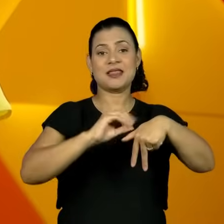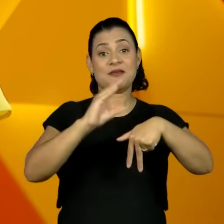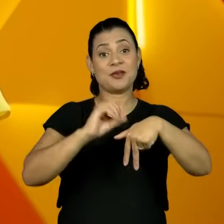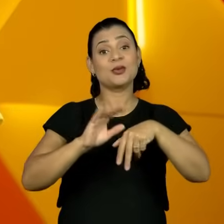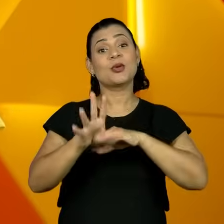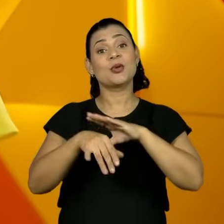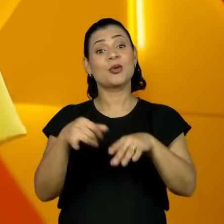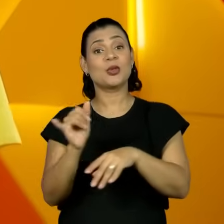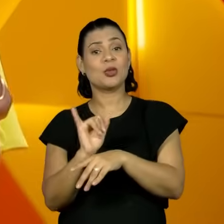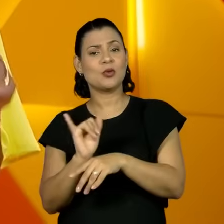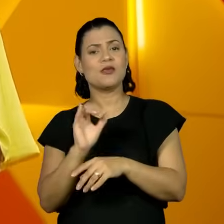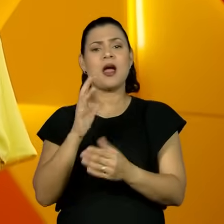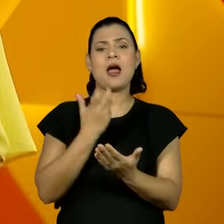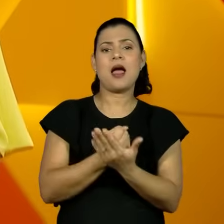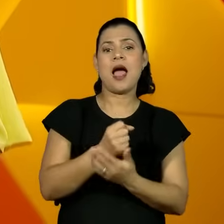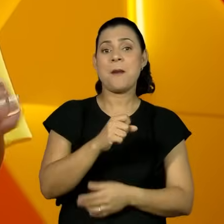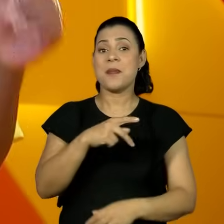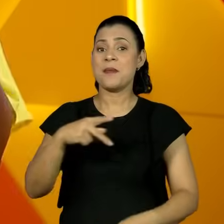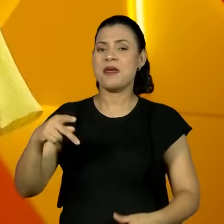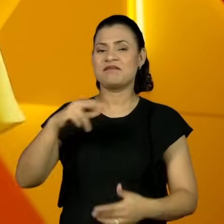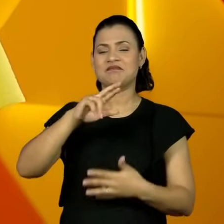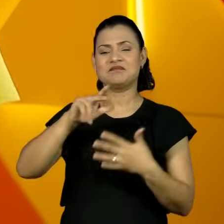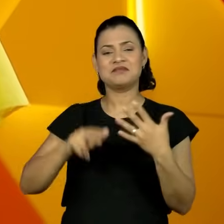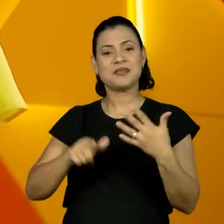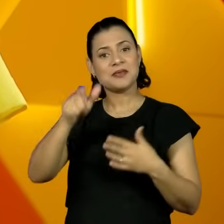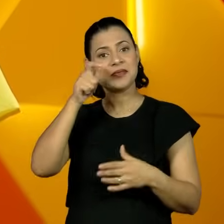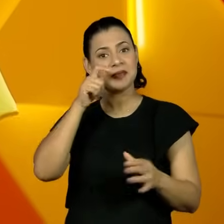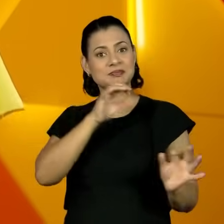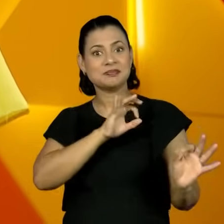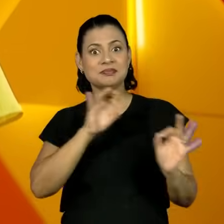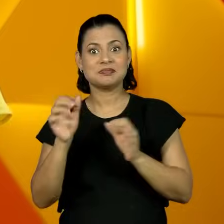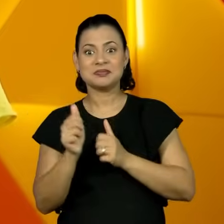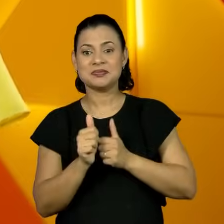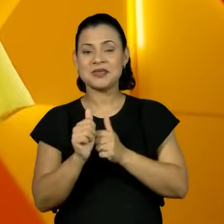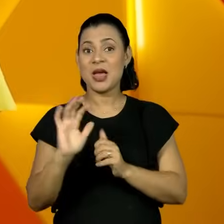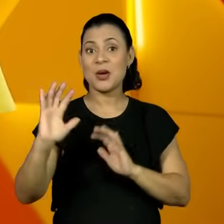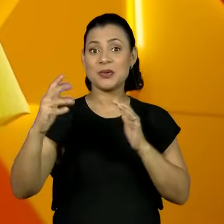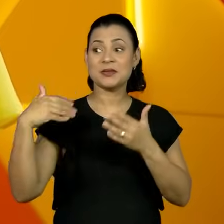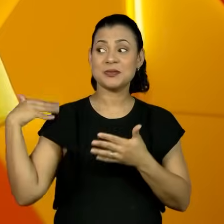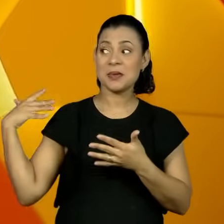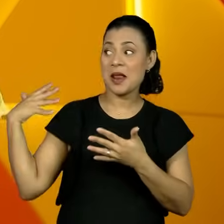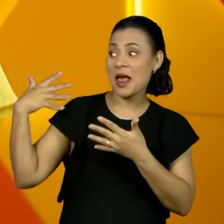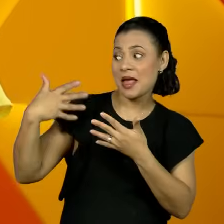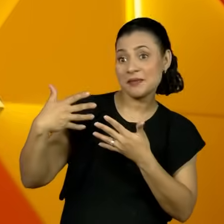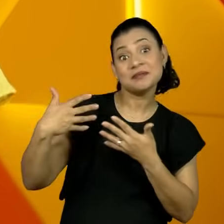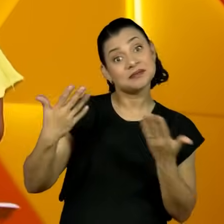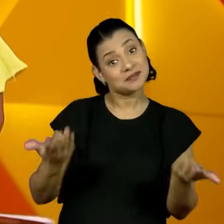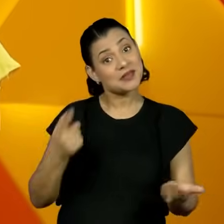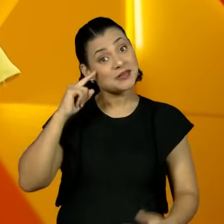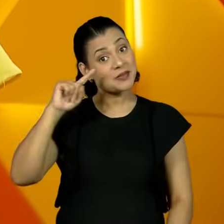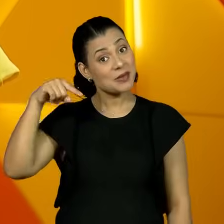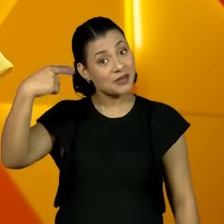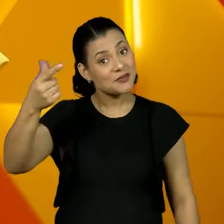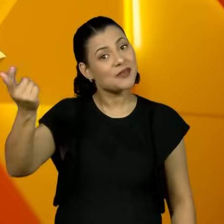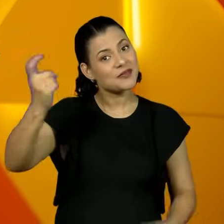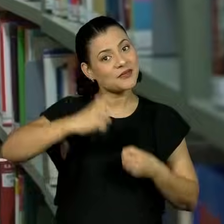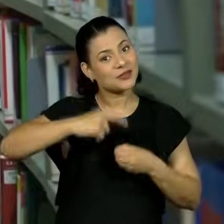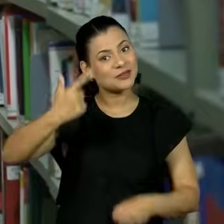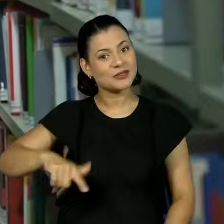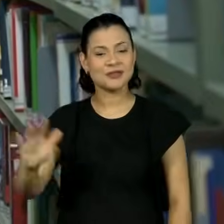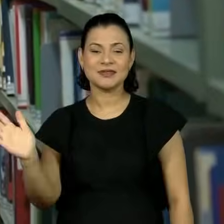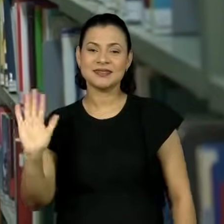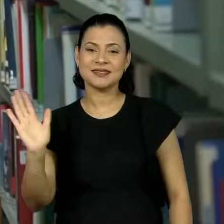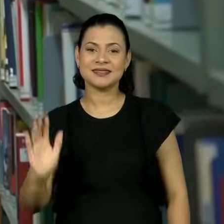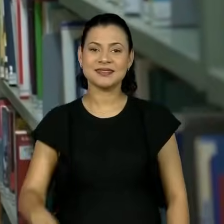no YouTube ou no aplicativo Cultura Play para saber de tudo o que aconteceu nos programas anteriores. Semana que vem eu volto.